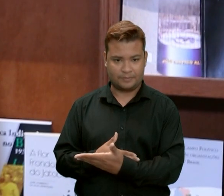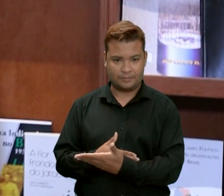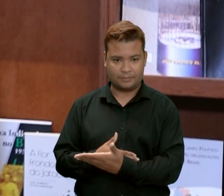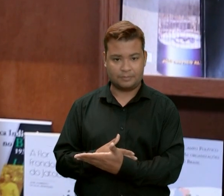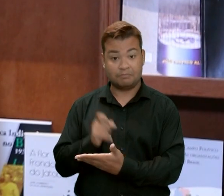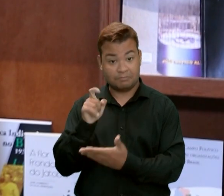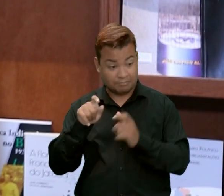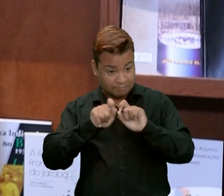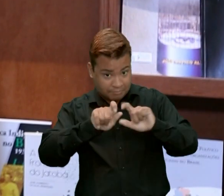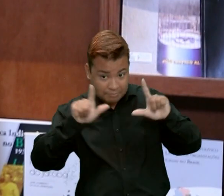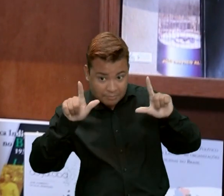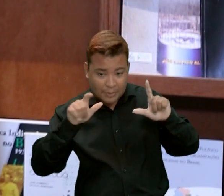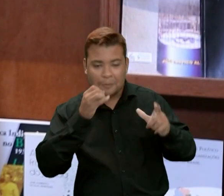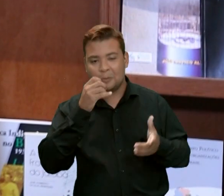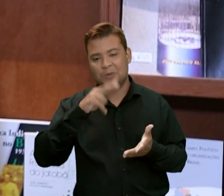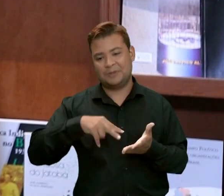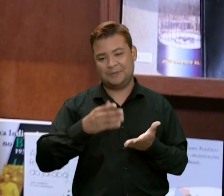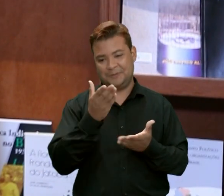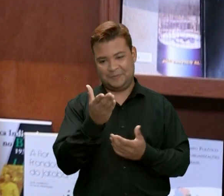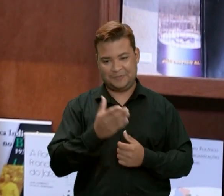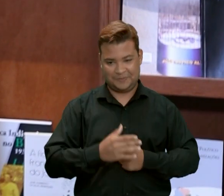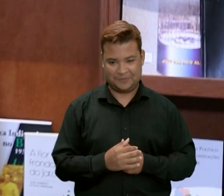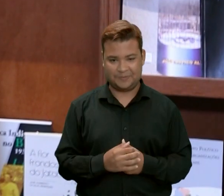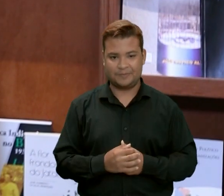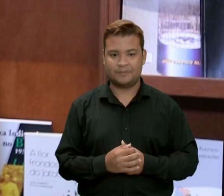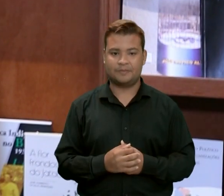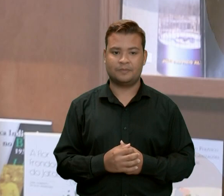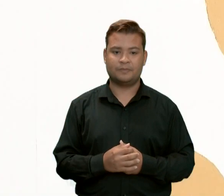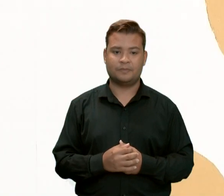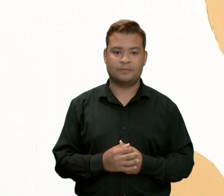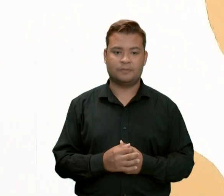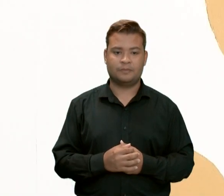editora.fg.br. Acesse e boa leitura!